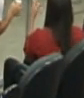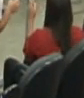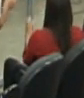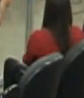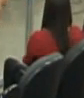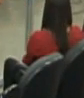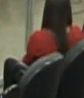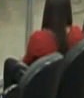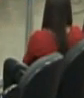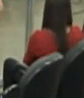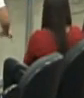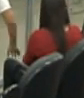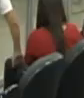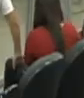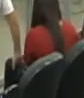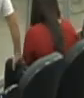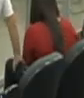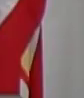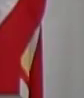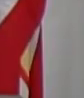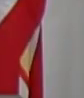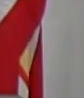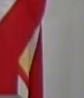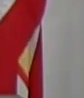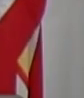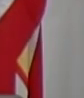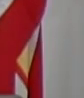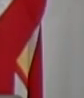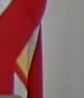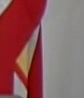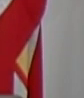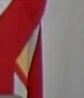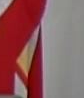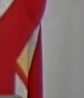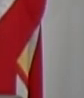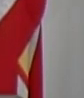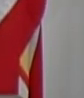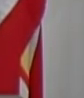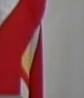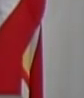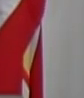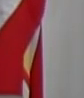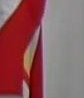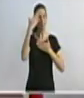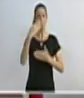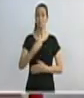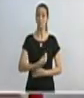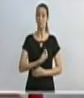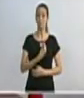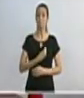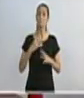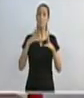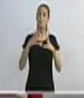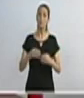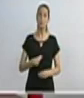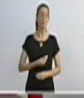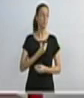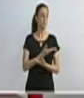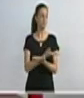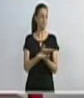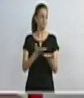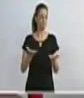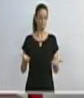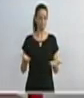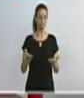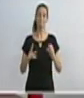Senhoras e senhores, boa noite. Em nome do Poder Legislativo, agradecemos a presença de todos nessa noite.